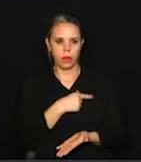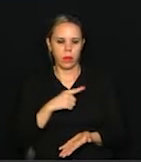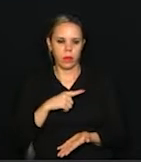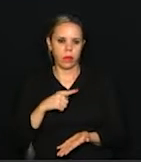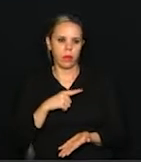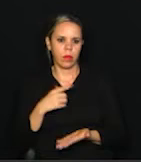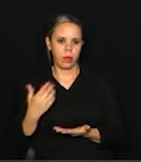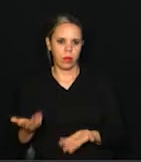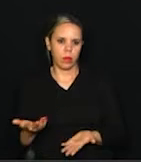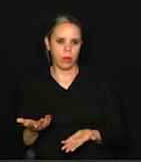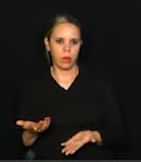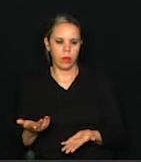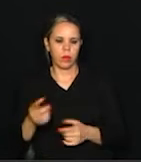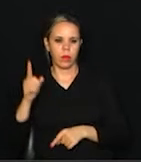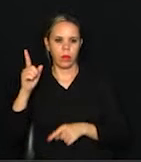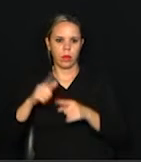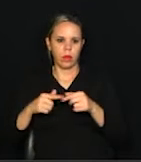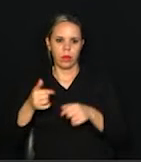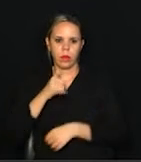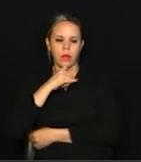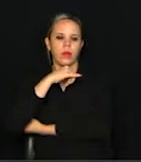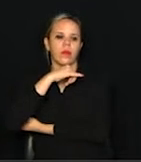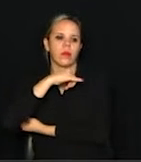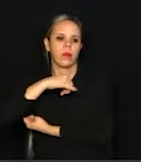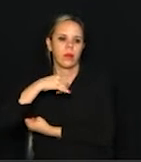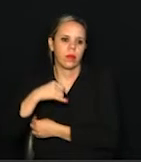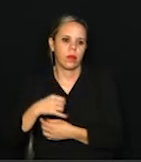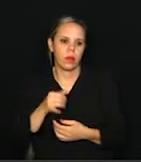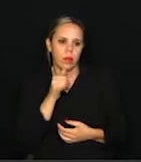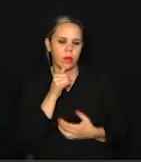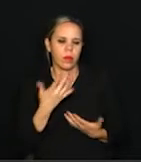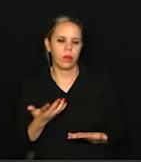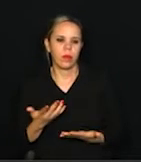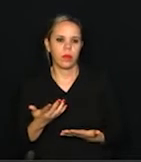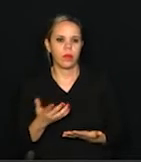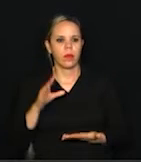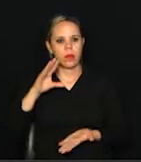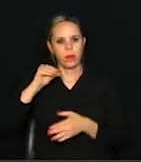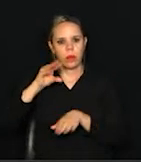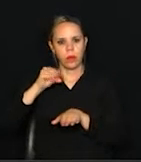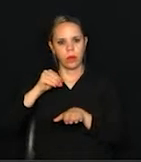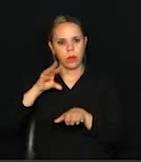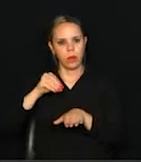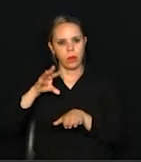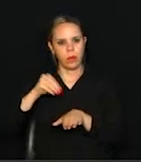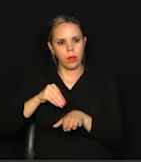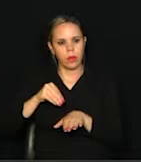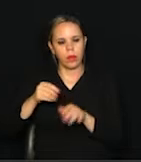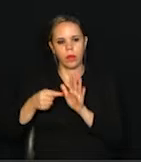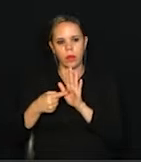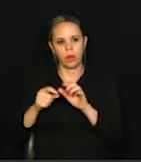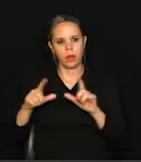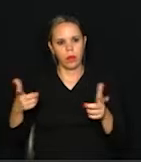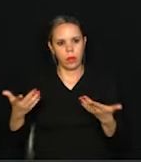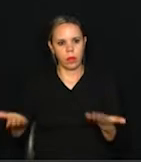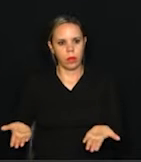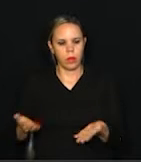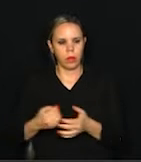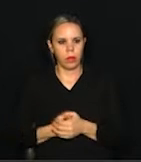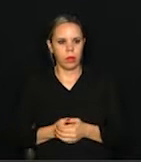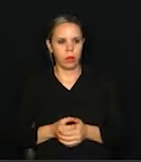trânsito ou por um equipamento eletrônico, como no caso um radar ou um avanço de semáforo, a partir